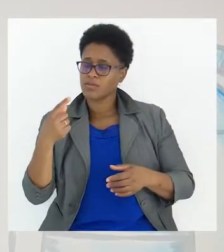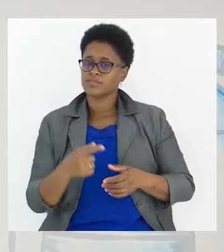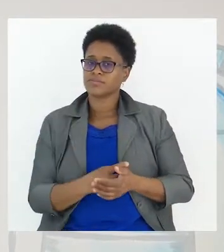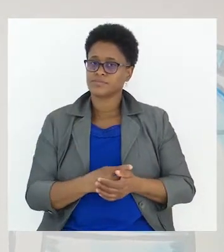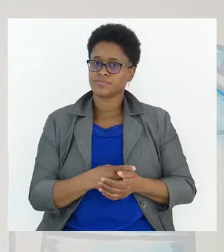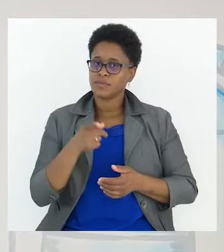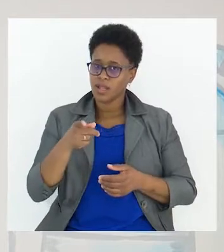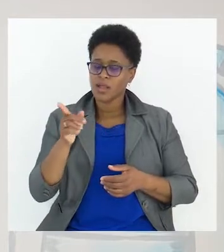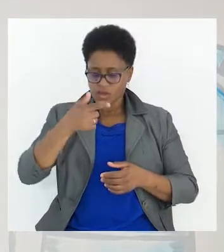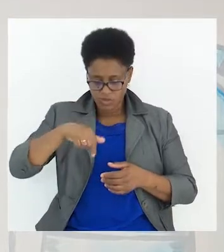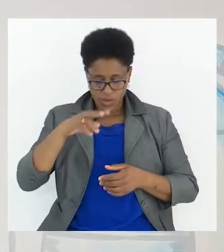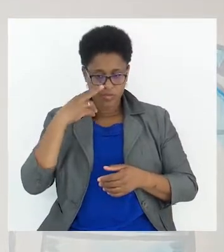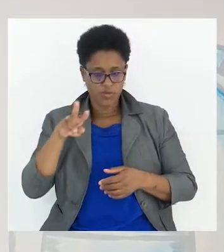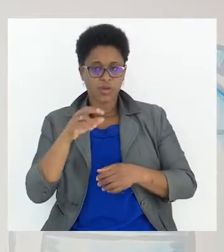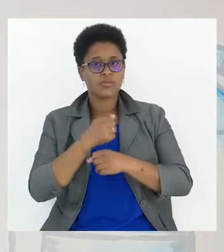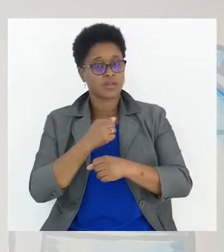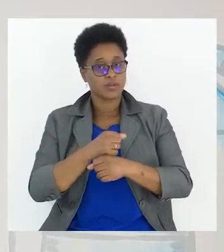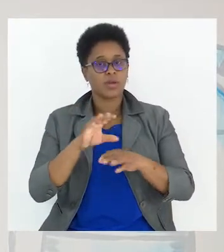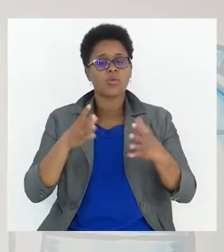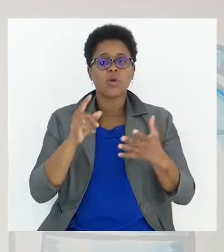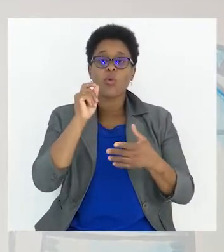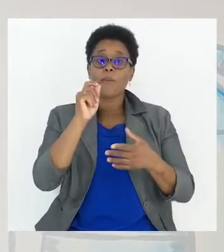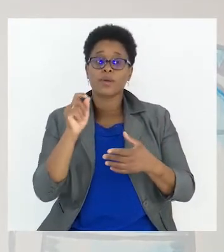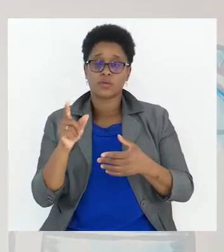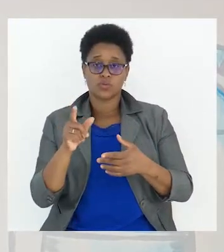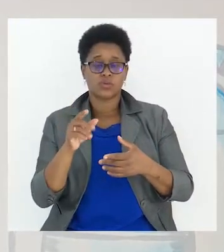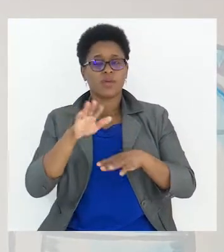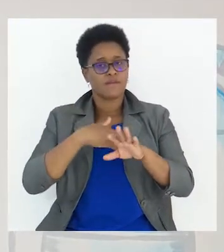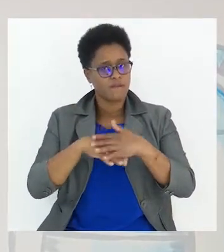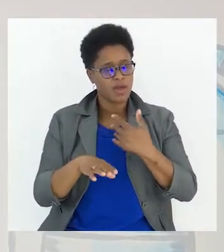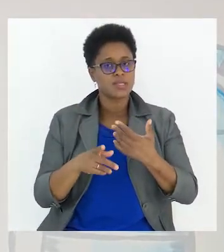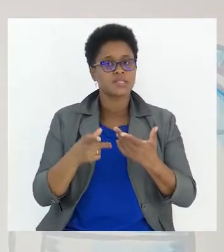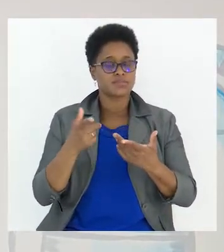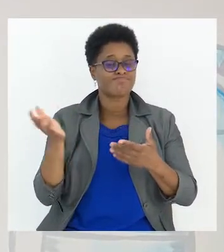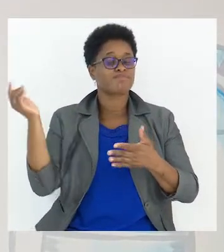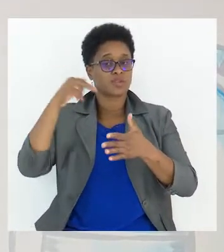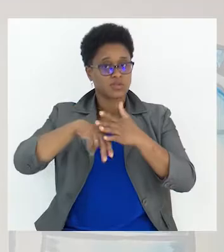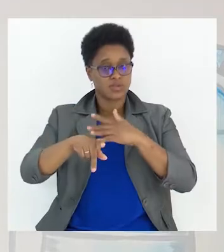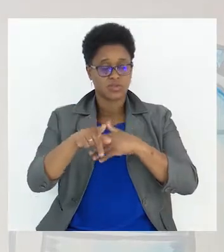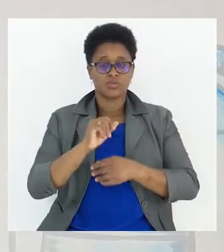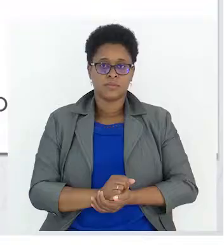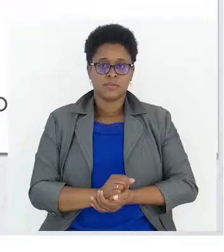lá, é isso que nós vamos ver. Quais os pingos que fazem parte disto?